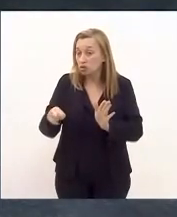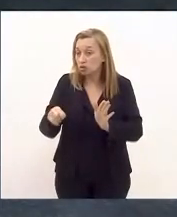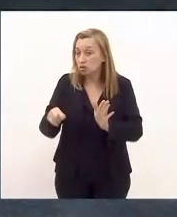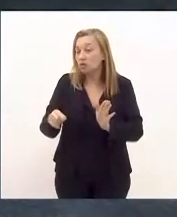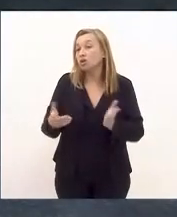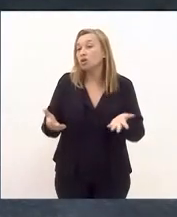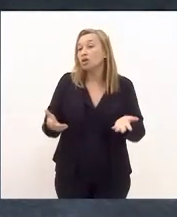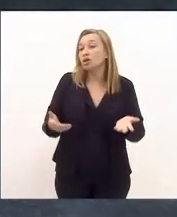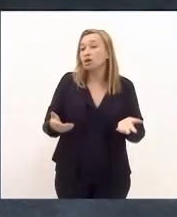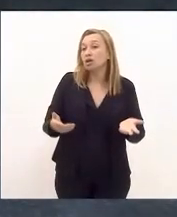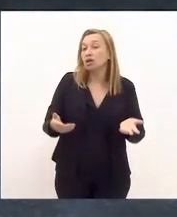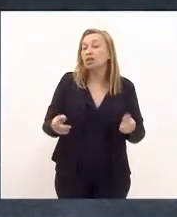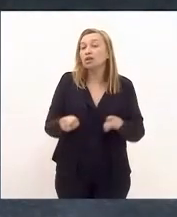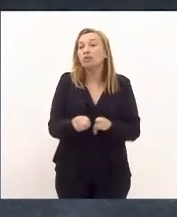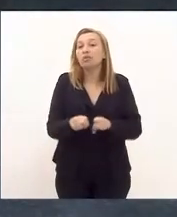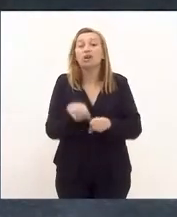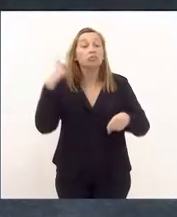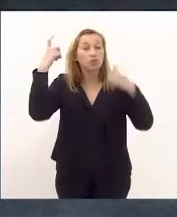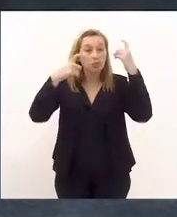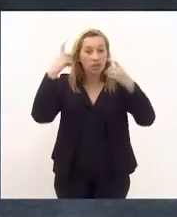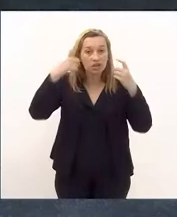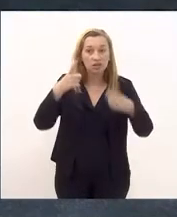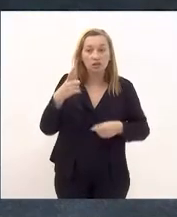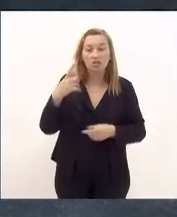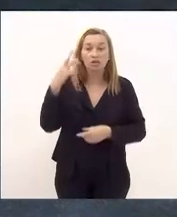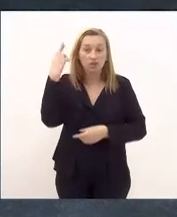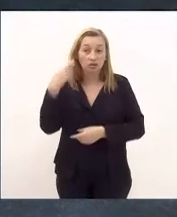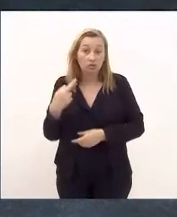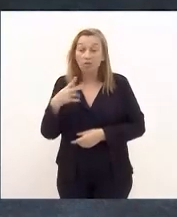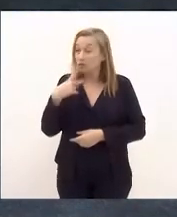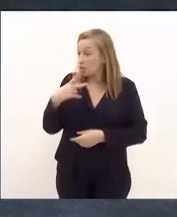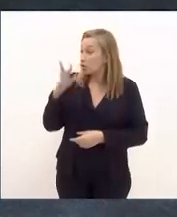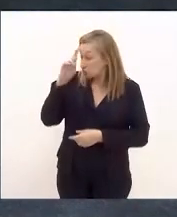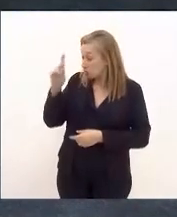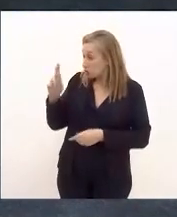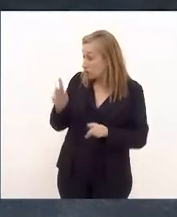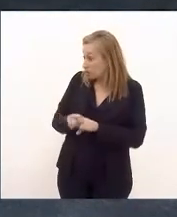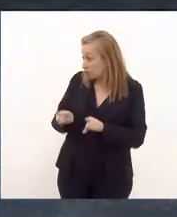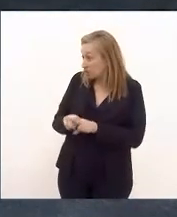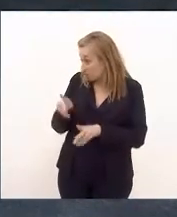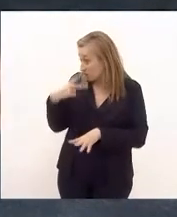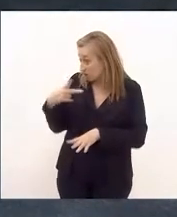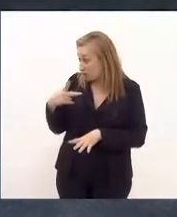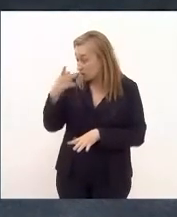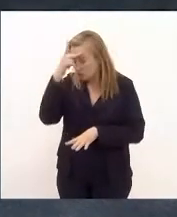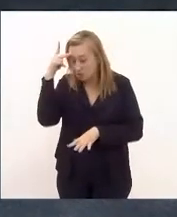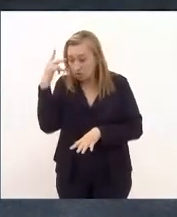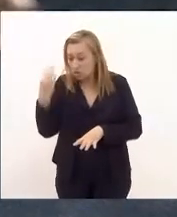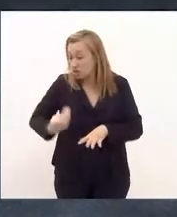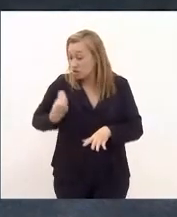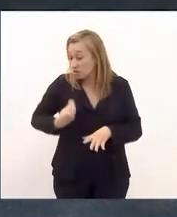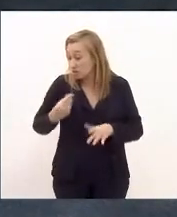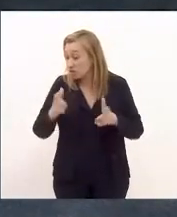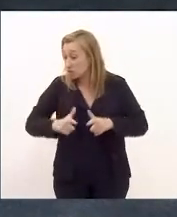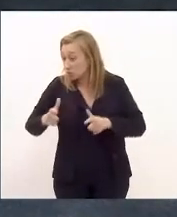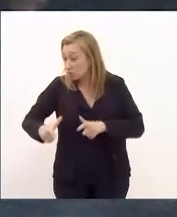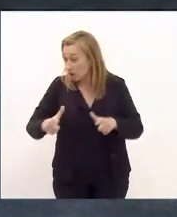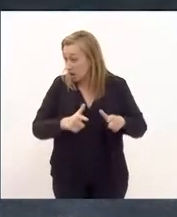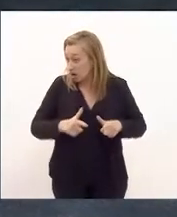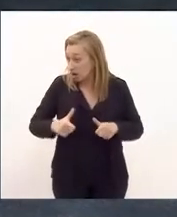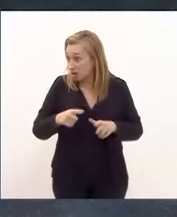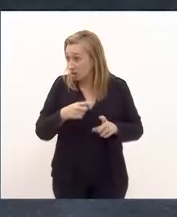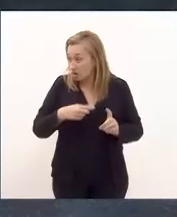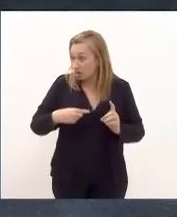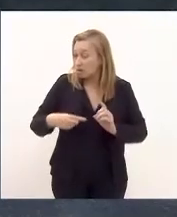mesmo tempo, a preocupação que a deputada Renata trouxe com, e que Vossa Excelência agora repercutiu com os moradores, trabalhadores, comerciantes que circulam